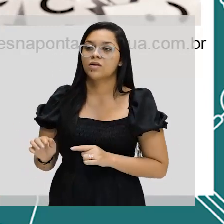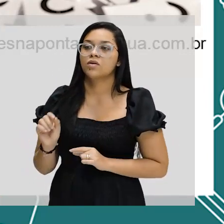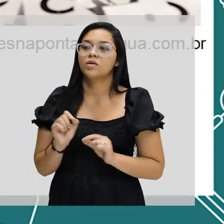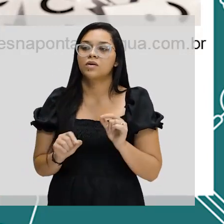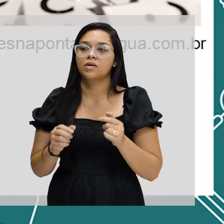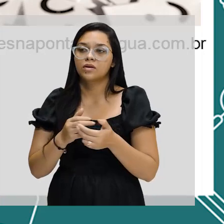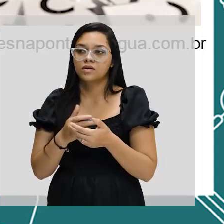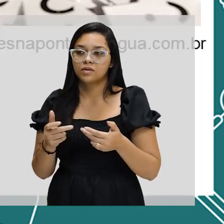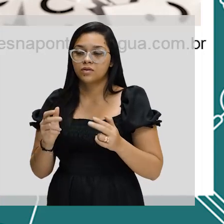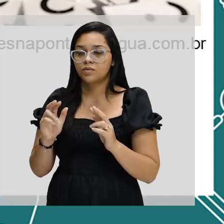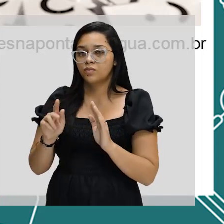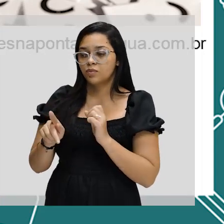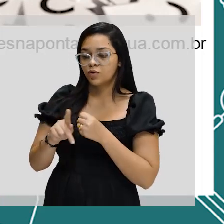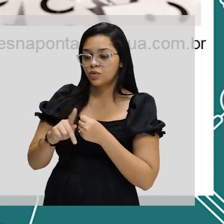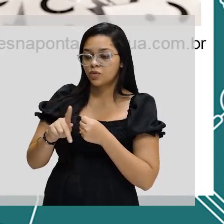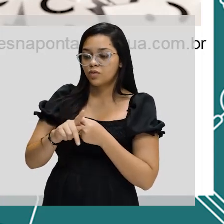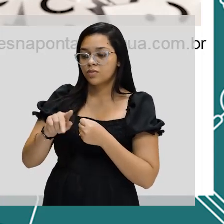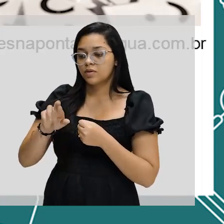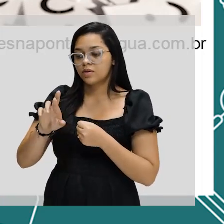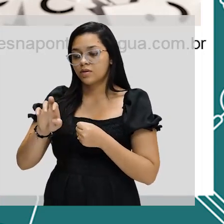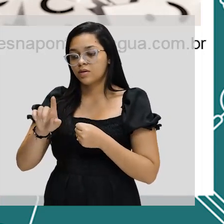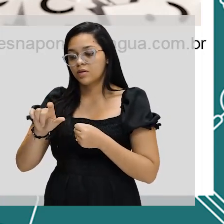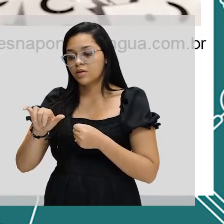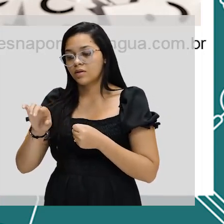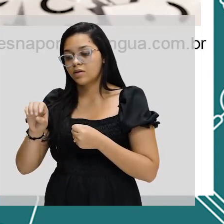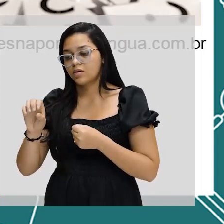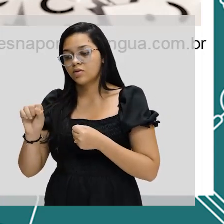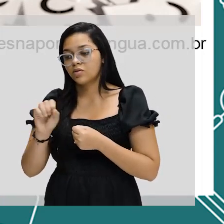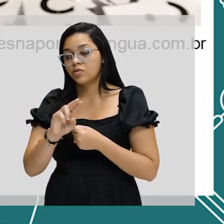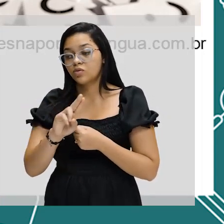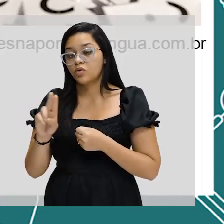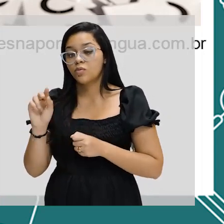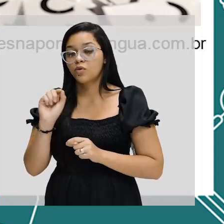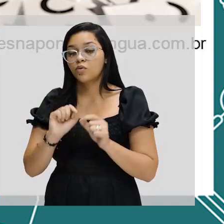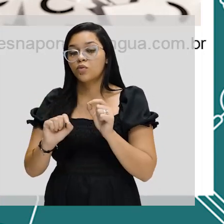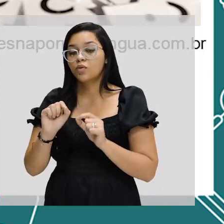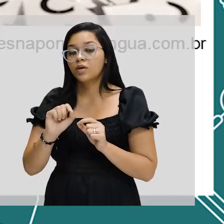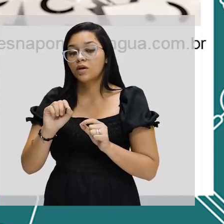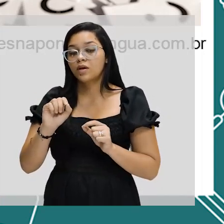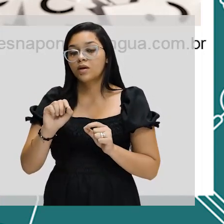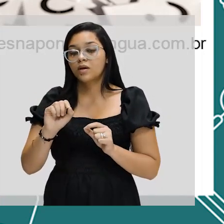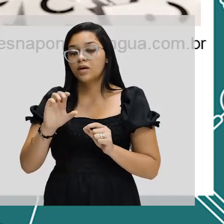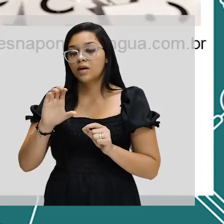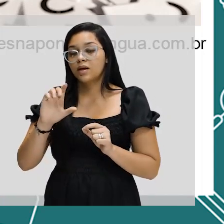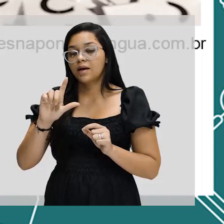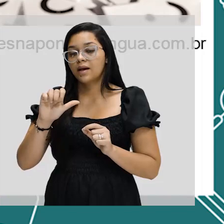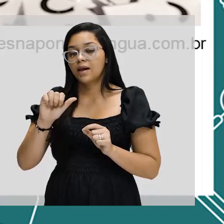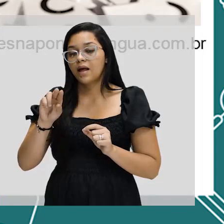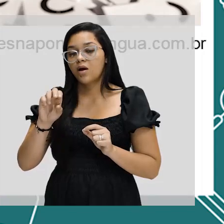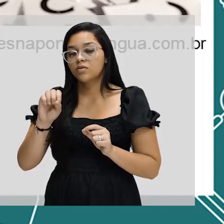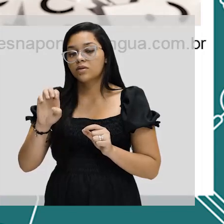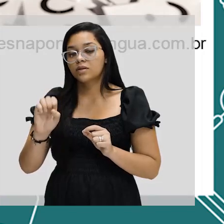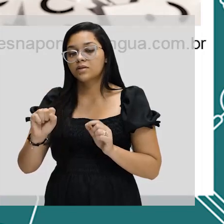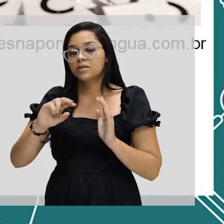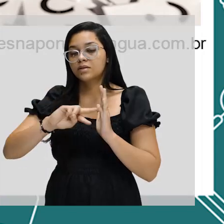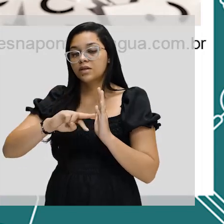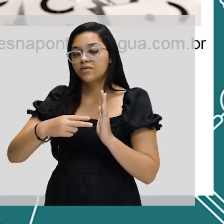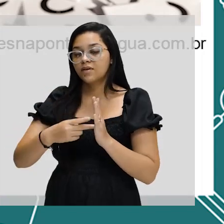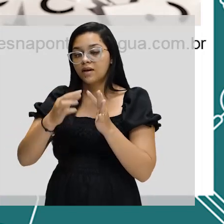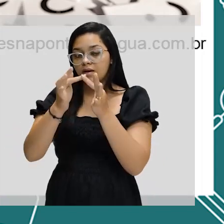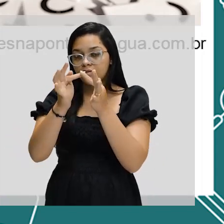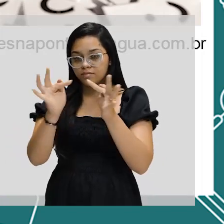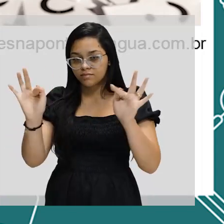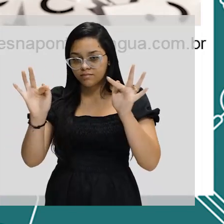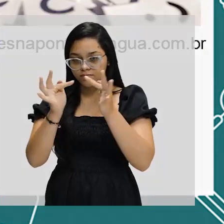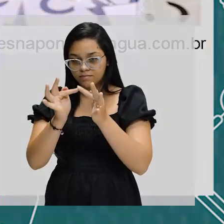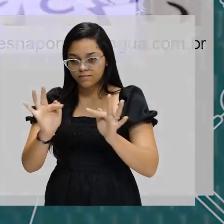por pronomes relativos, nós chamamos isso de relative clauses. Clauses significa sentenças,